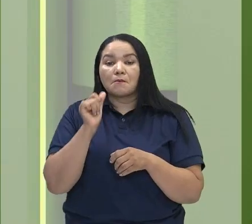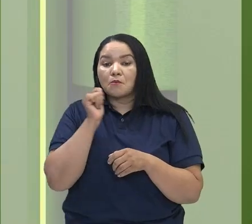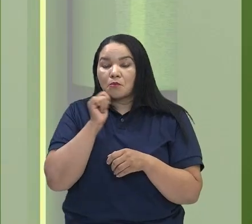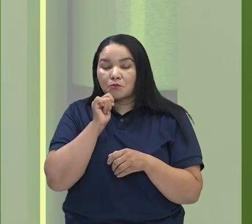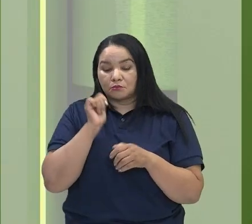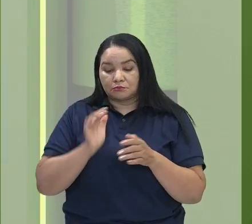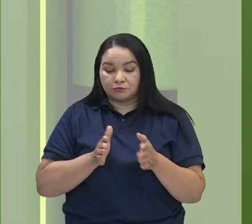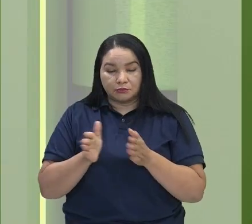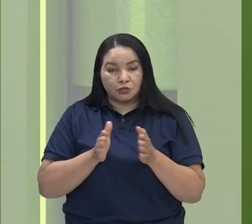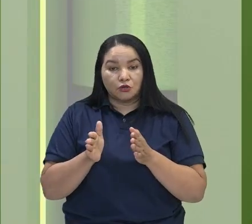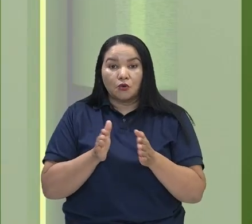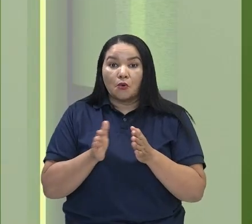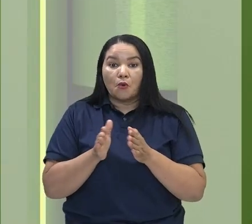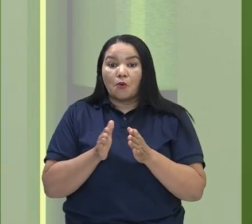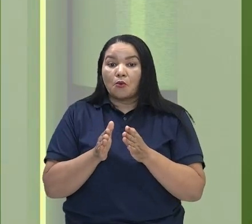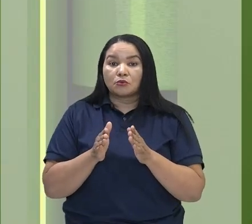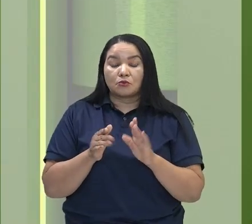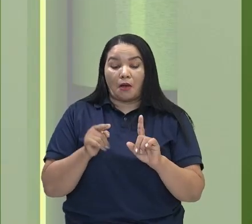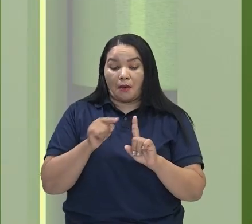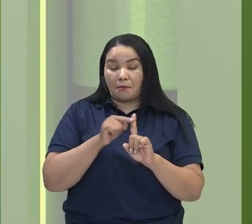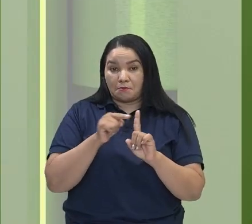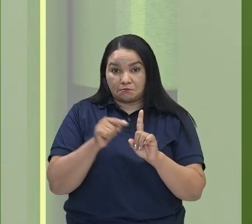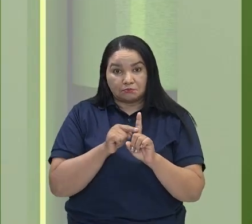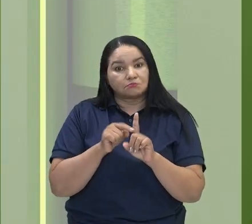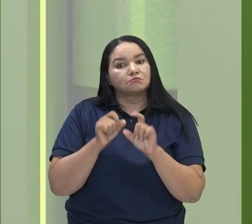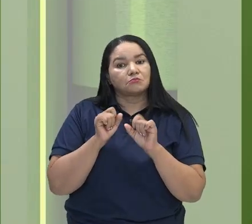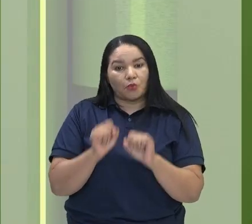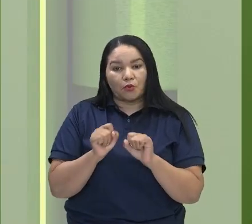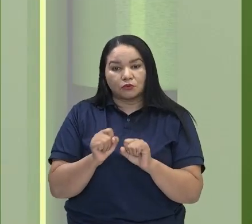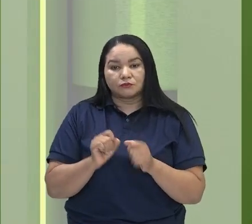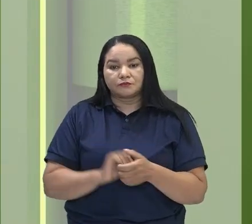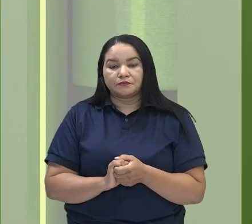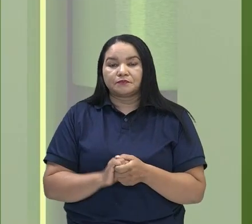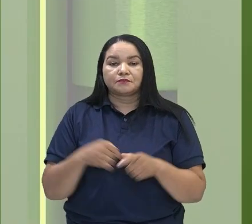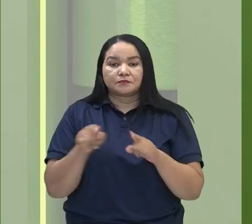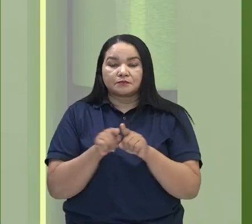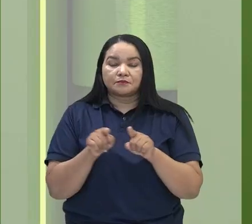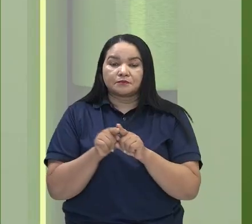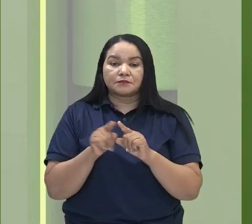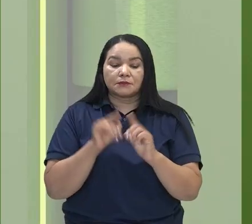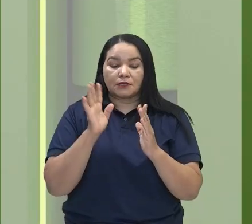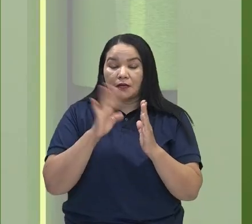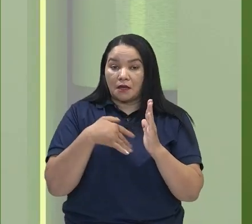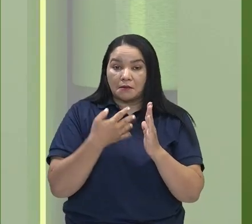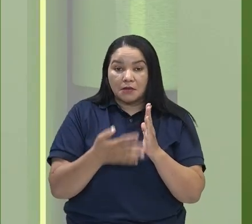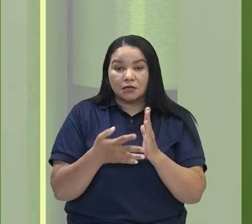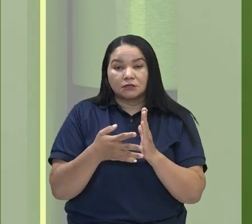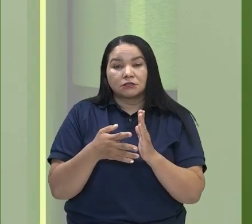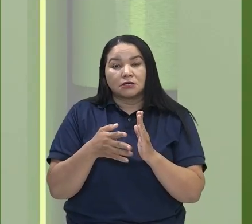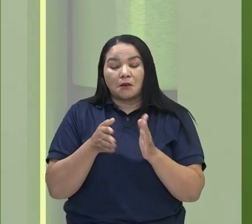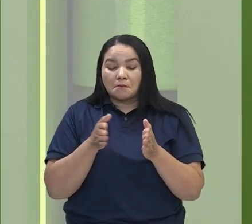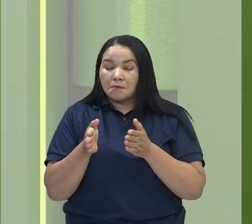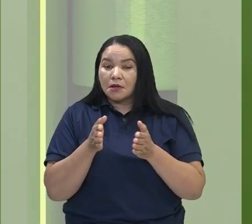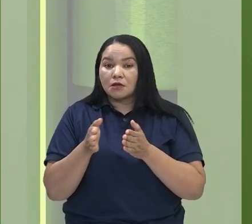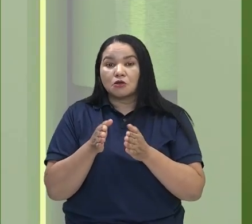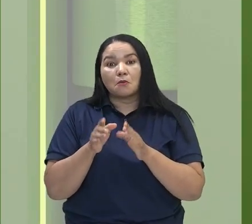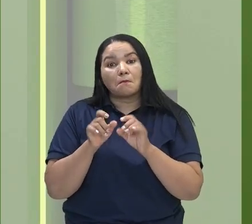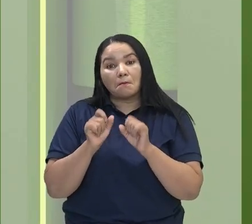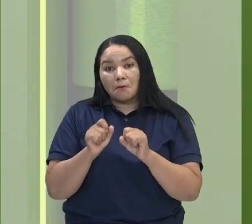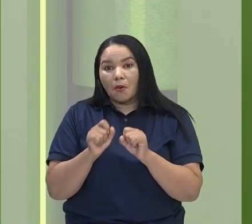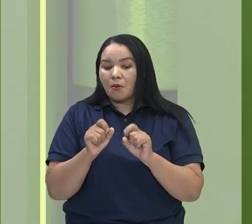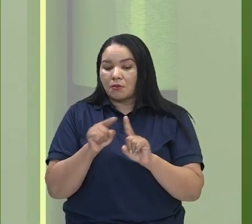caso da tabelinha, se baseia ali justamente no dia em que ela pode estar fértil, né? Muito também